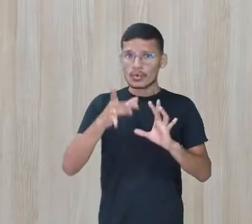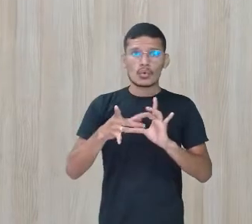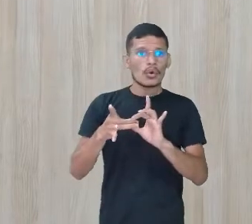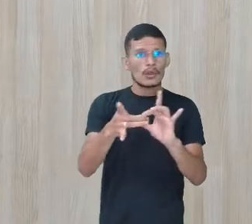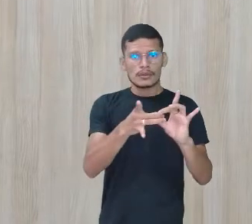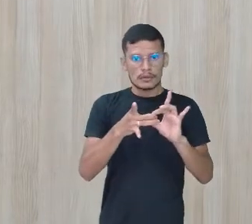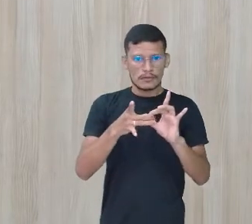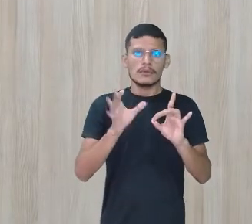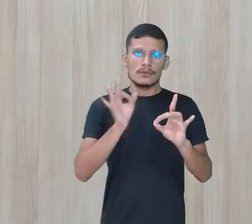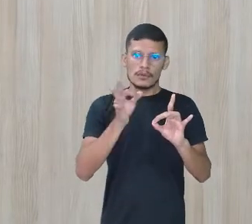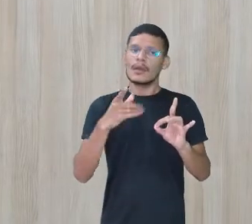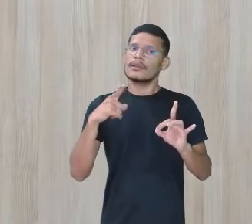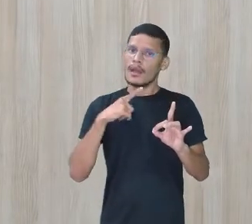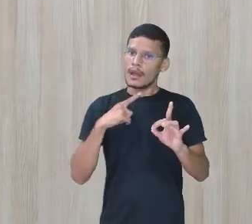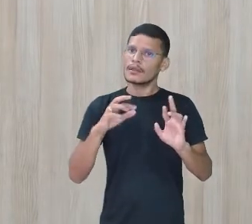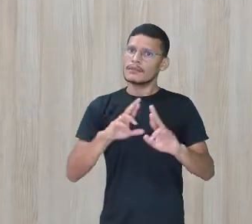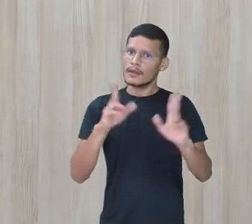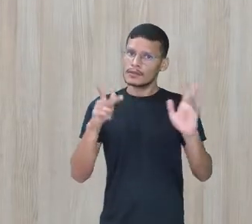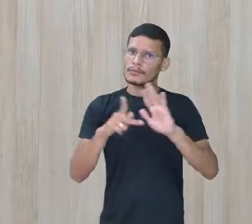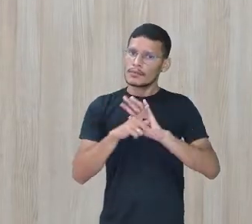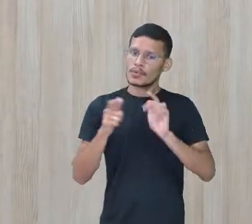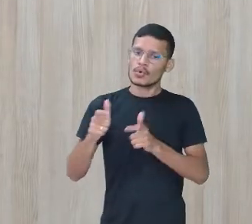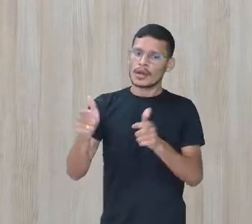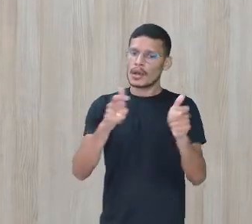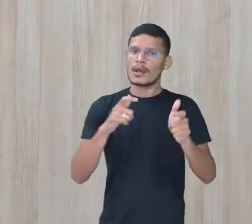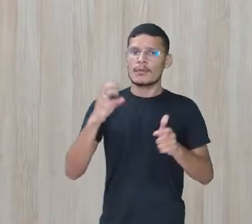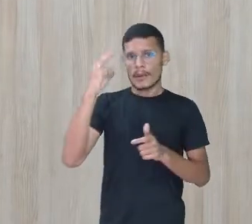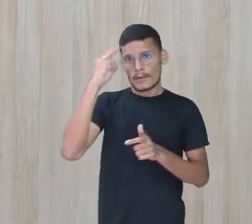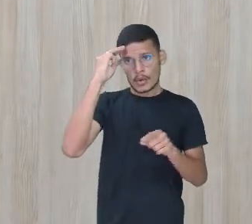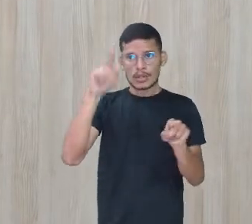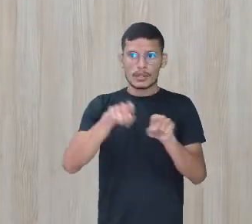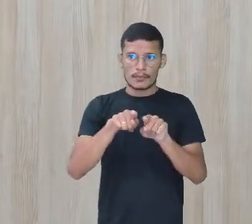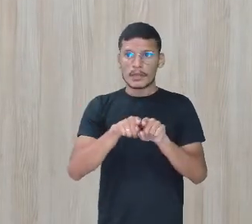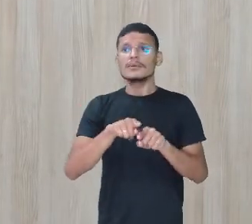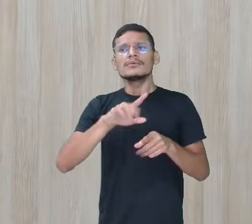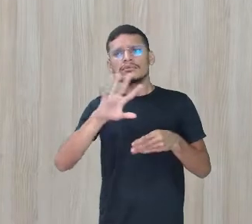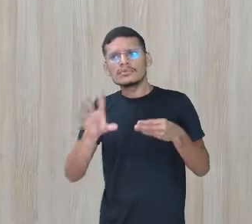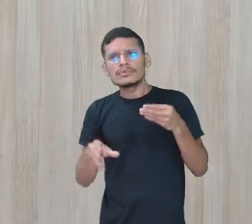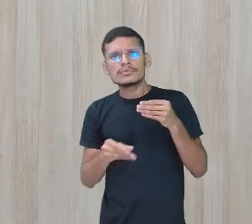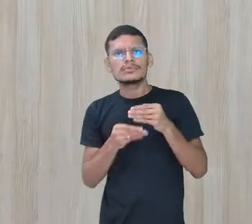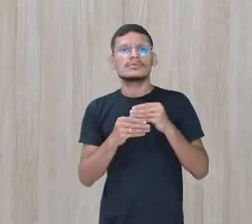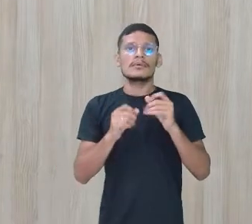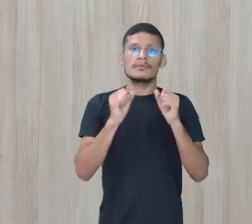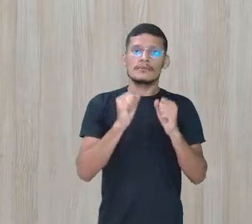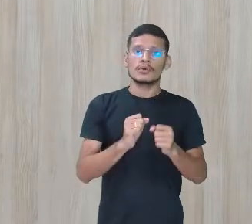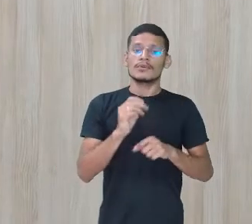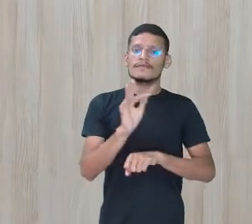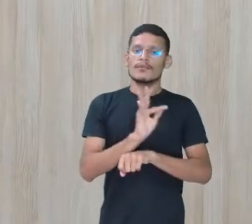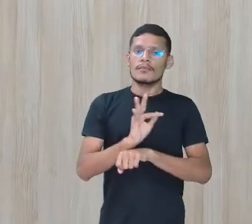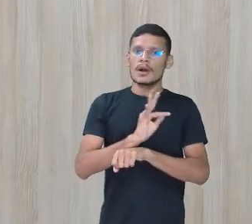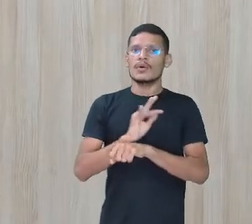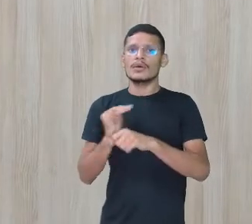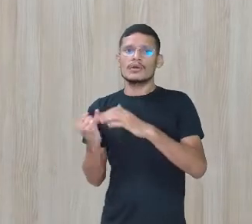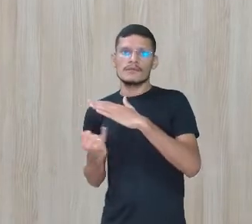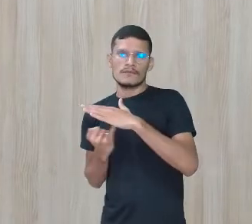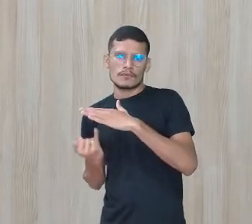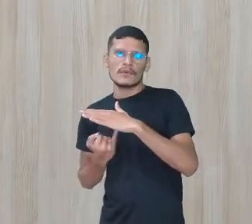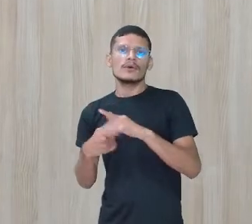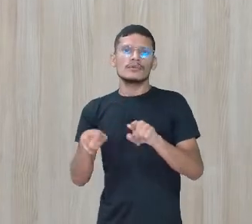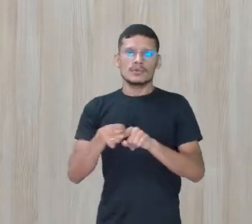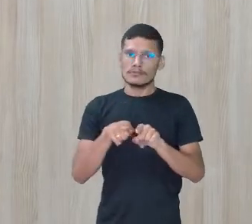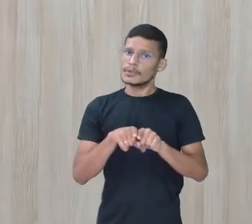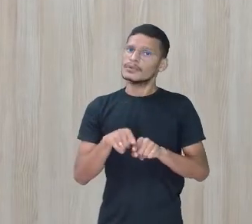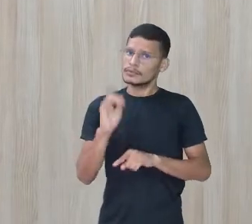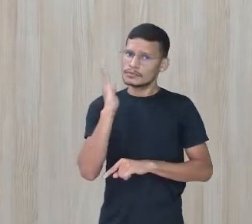tem essa diferença dos lugares das memórias. E aí a gente pode, né, acrescentar também que esses espaços eles podem ser formais ou podem ser informais. Não